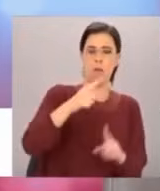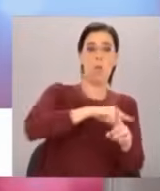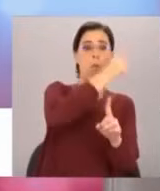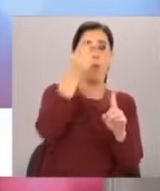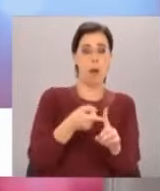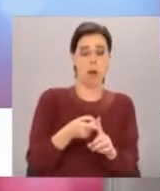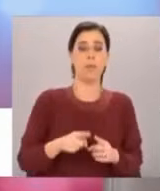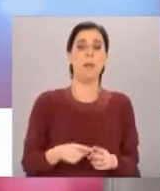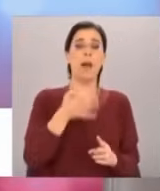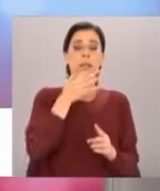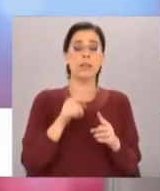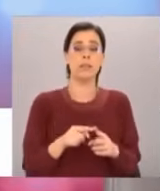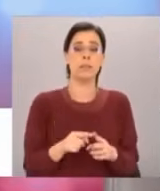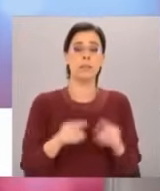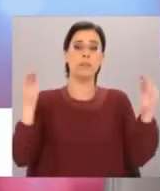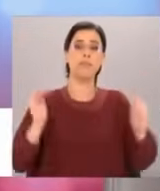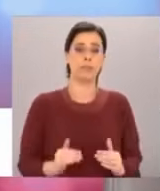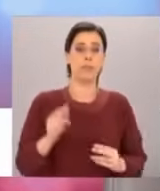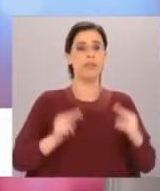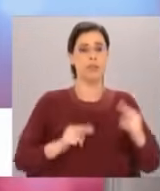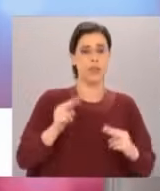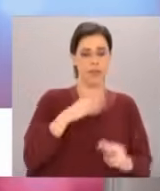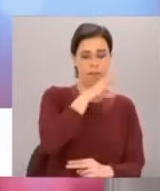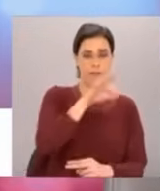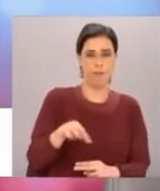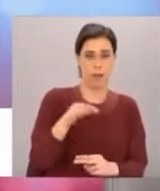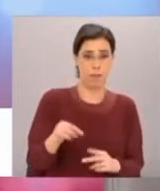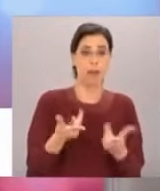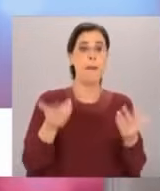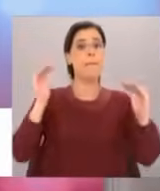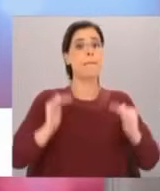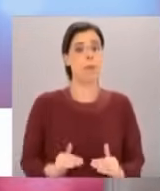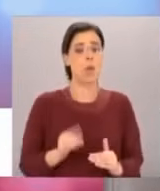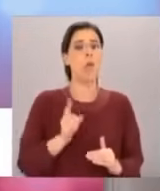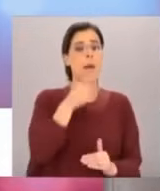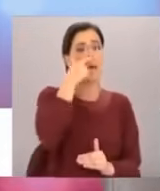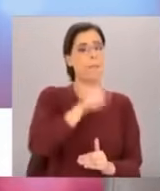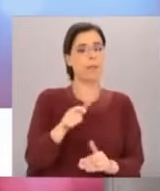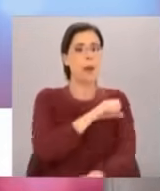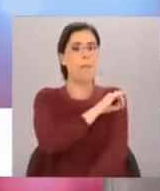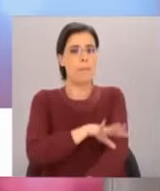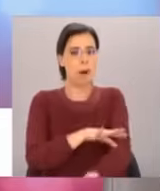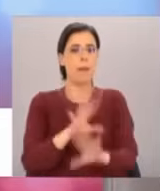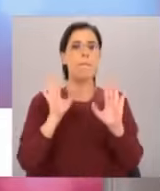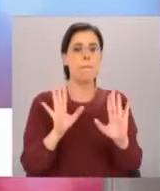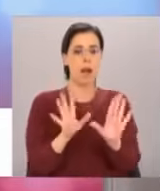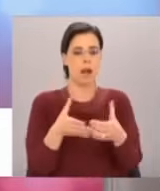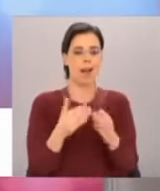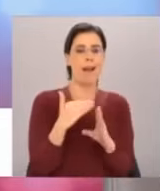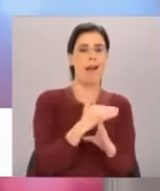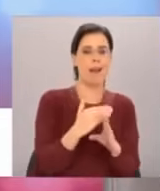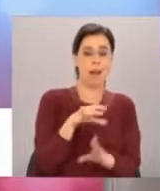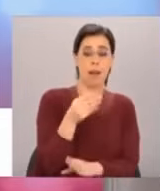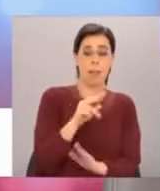euros ao ano devem permitir a redução fiscal das famílias para aliviar mas não só as pessoas mais pobres mas também a classe